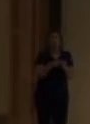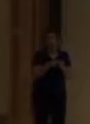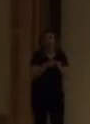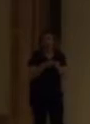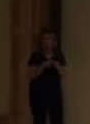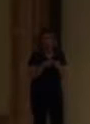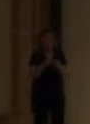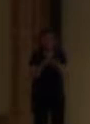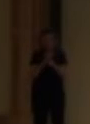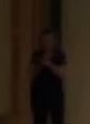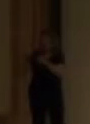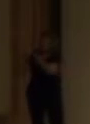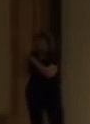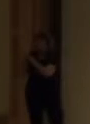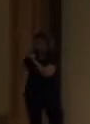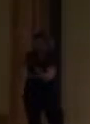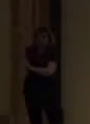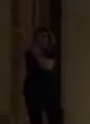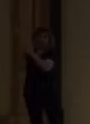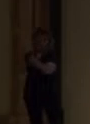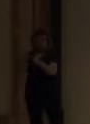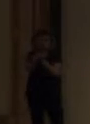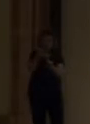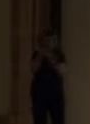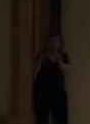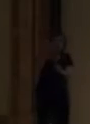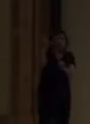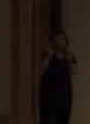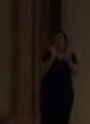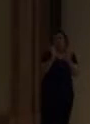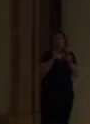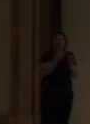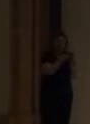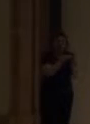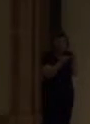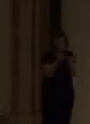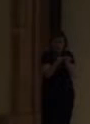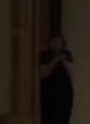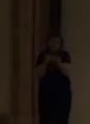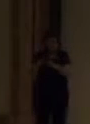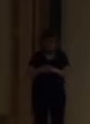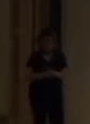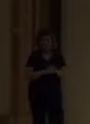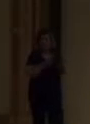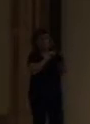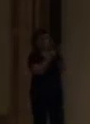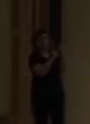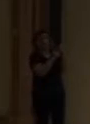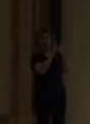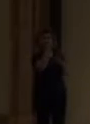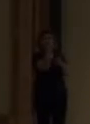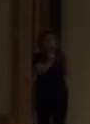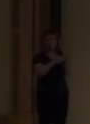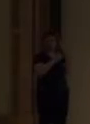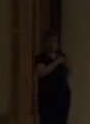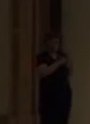final, construindo. É uma denúncia também sobre a ideia que não há pensamento único no